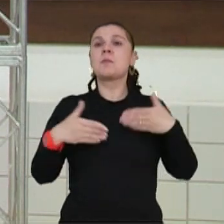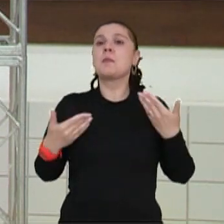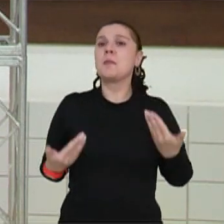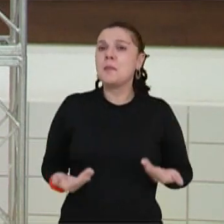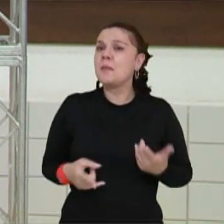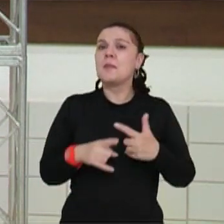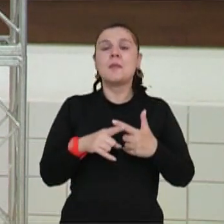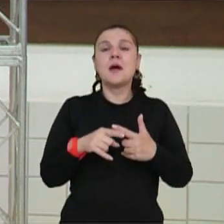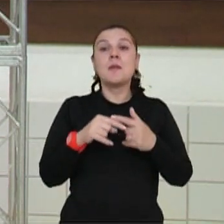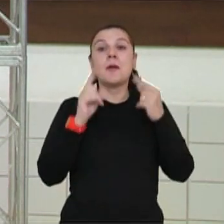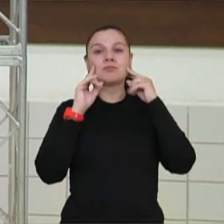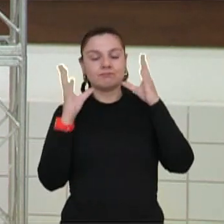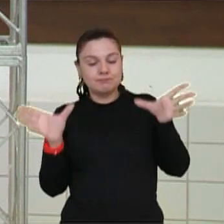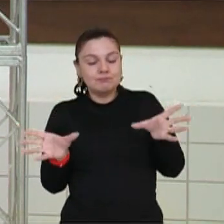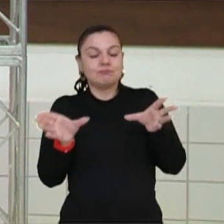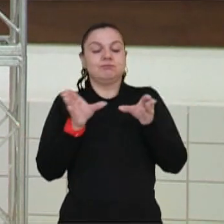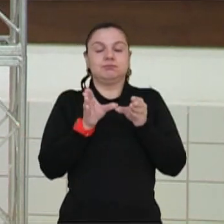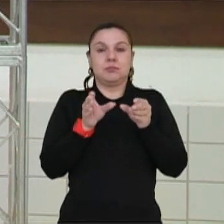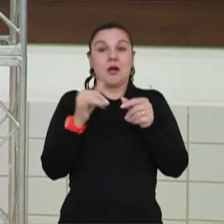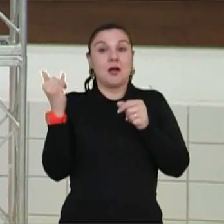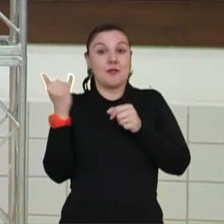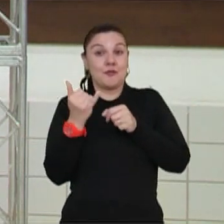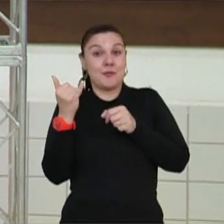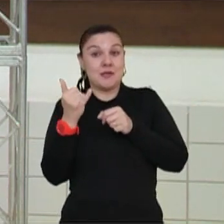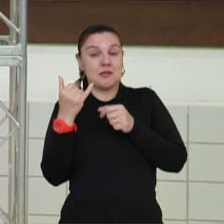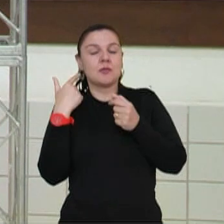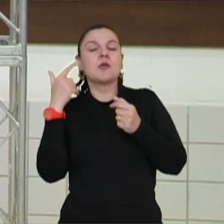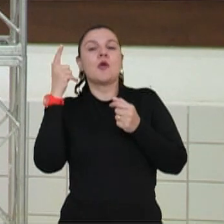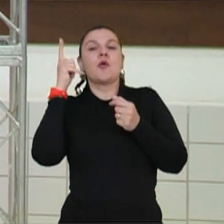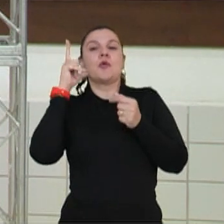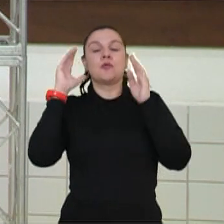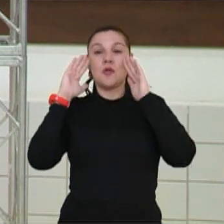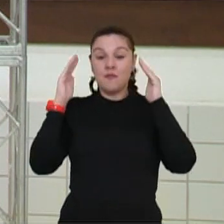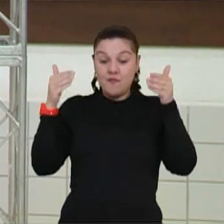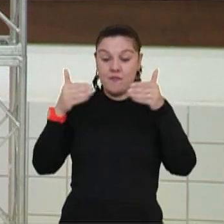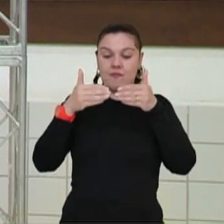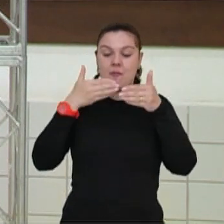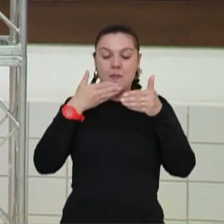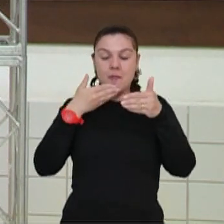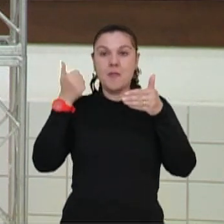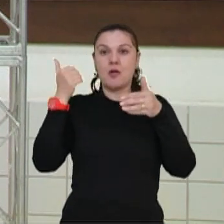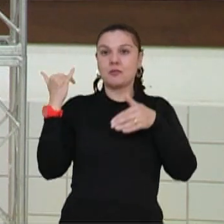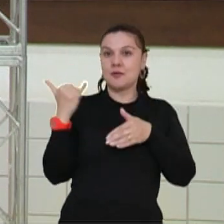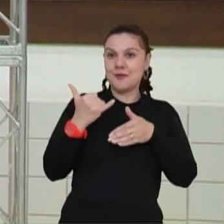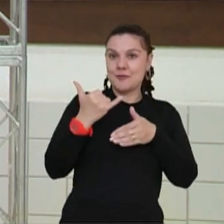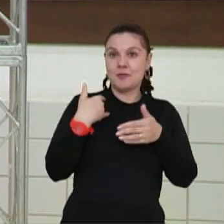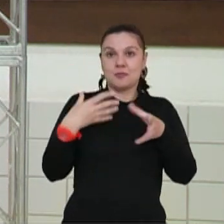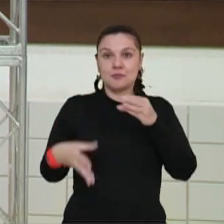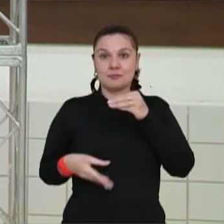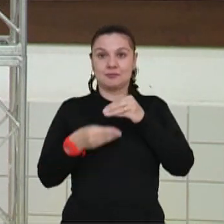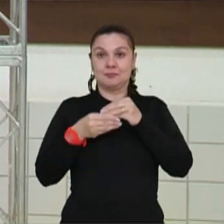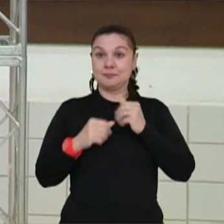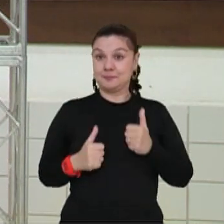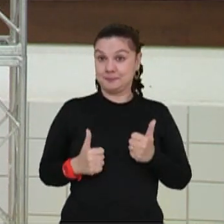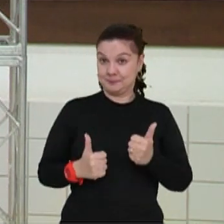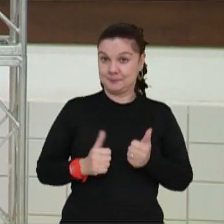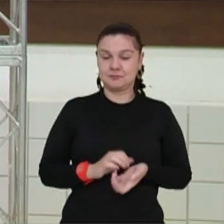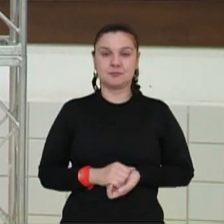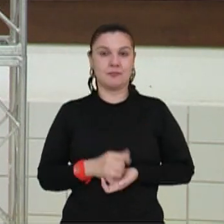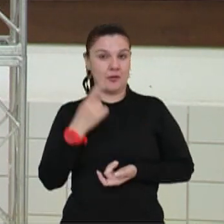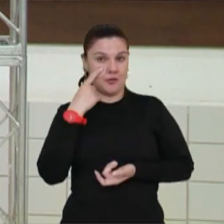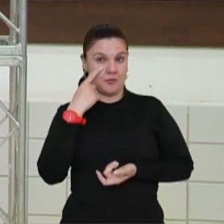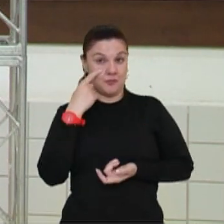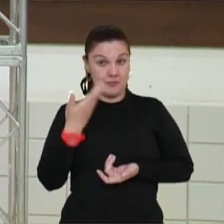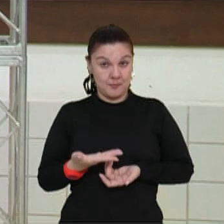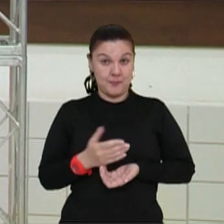quê? Para eu condensar um pouco mais a minha informação e poder ter uma visão melhor da informação que eu coletei. Tá bom? Vamos